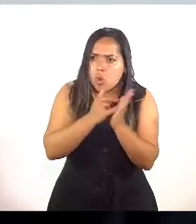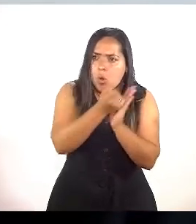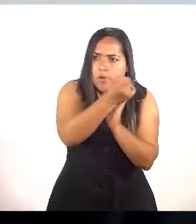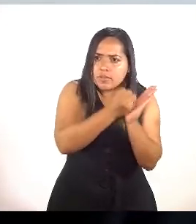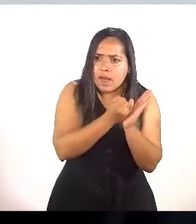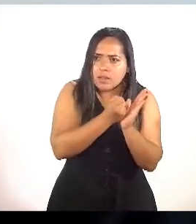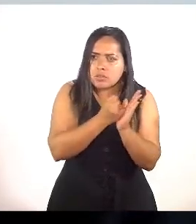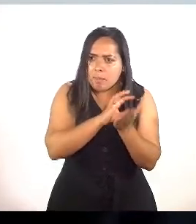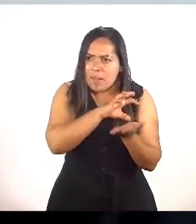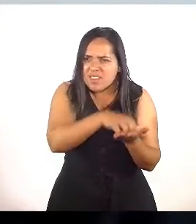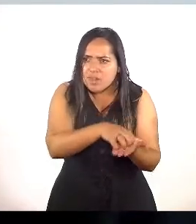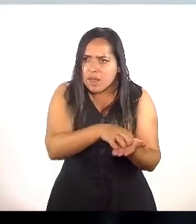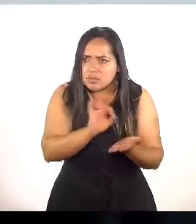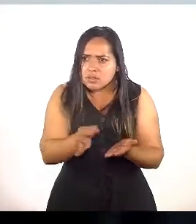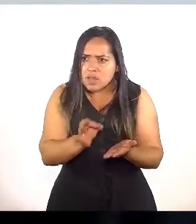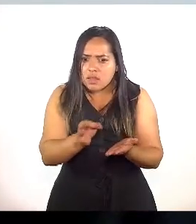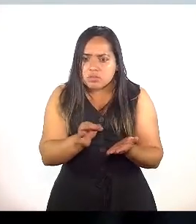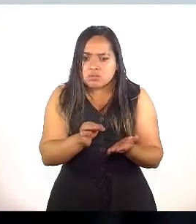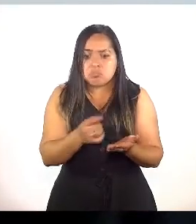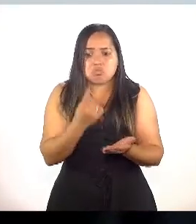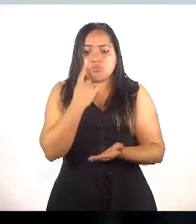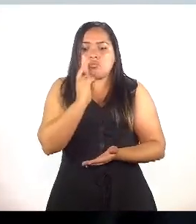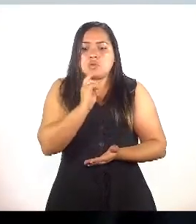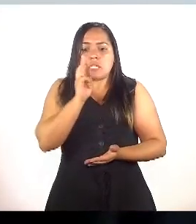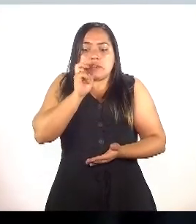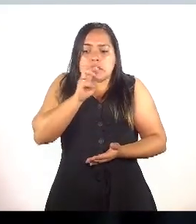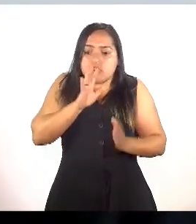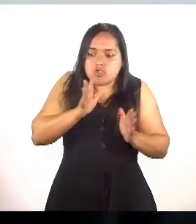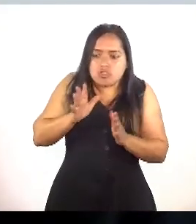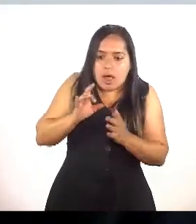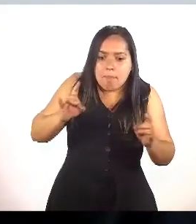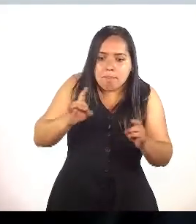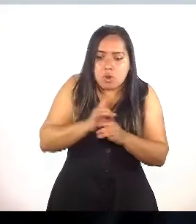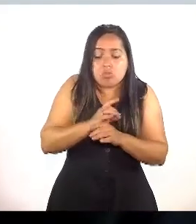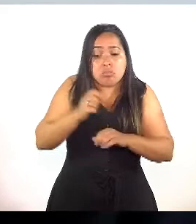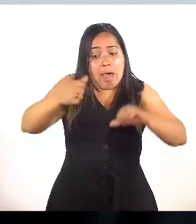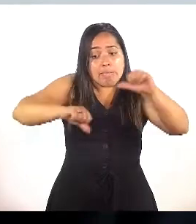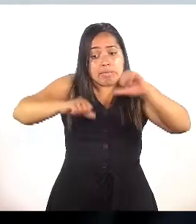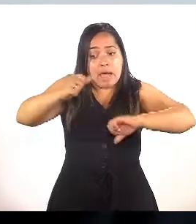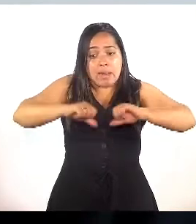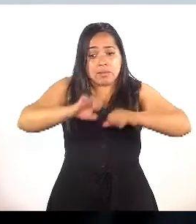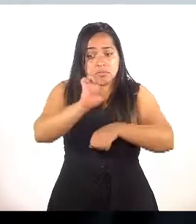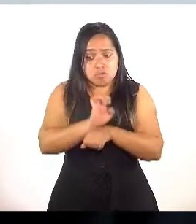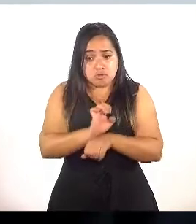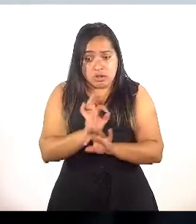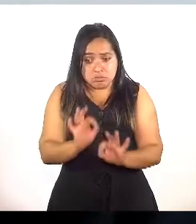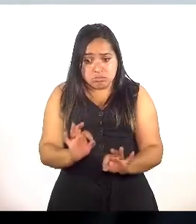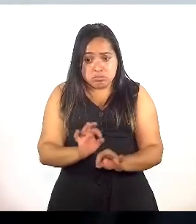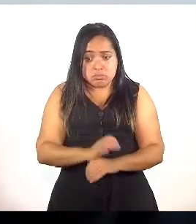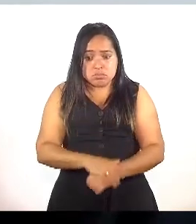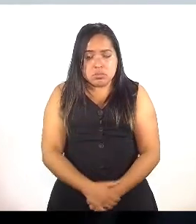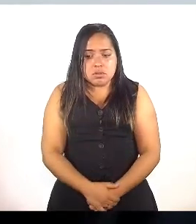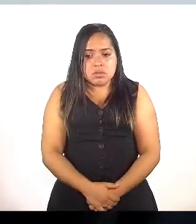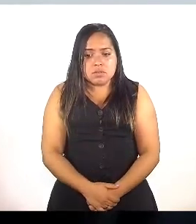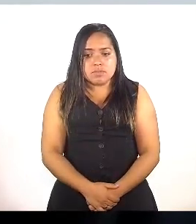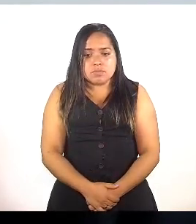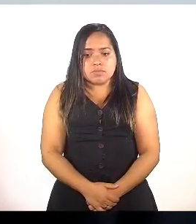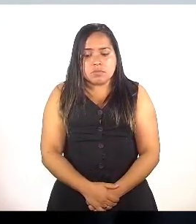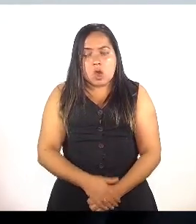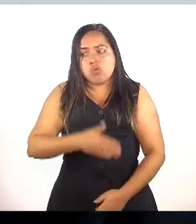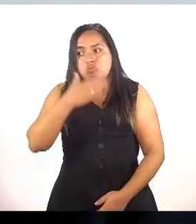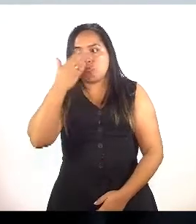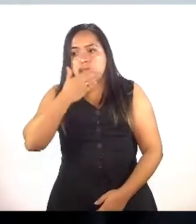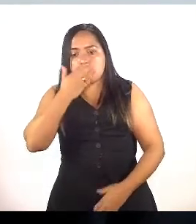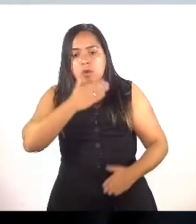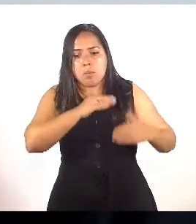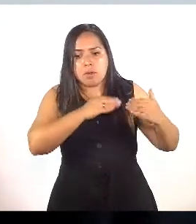isso não foi definido ainda, pelo que eu li, deve estar ainda em análise pelo Estado, não vi esse processo de análise